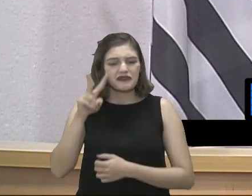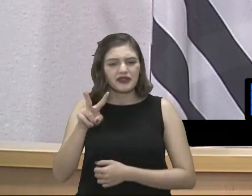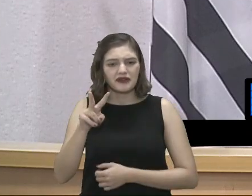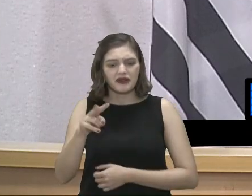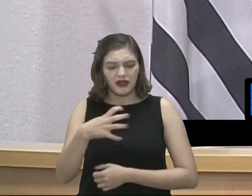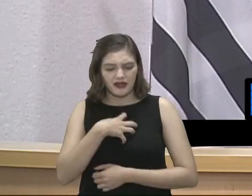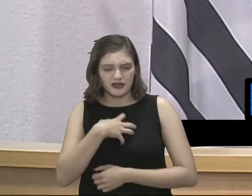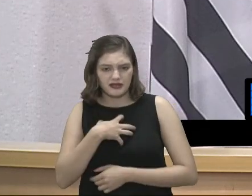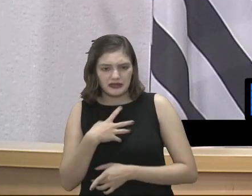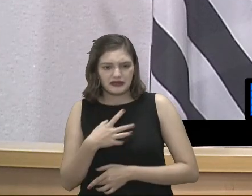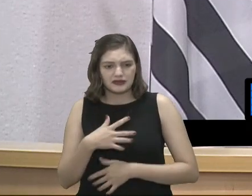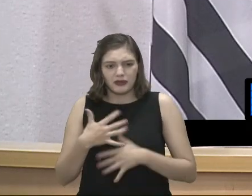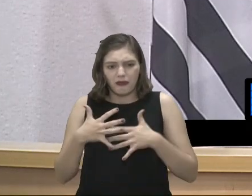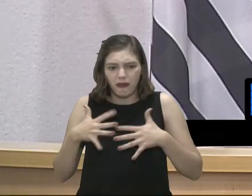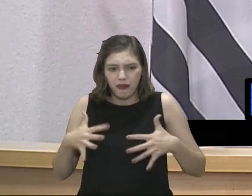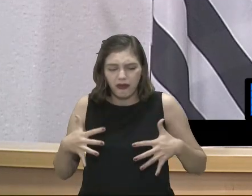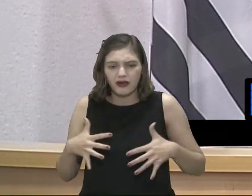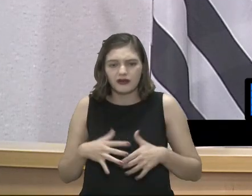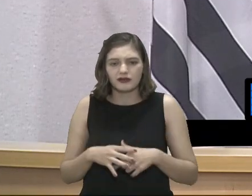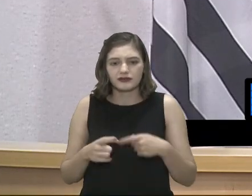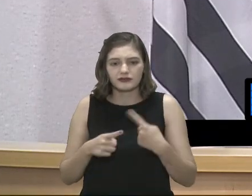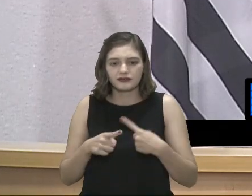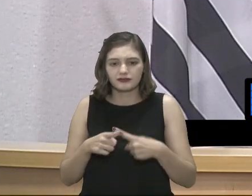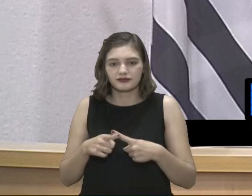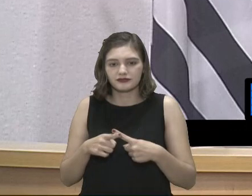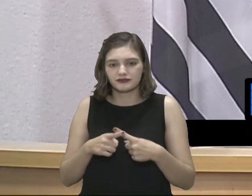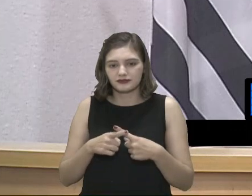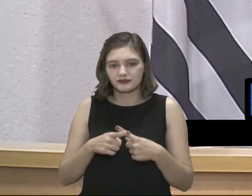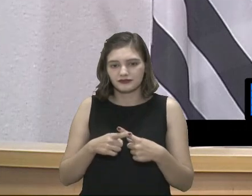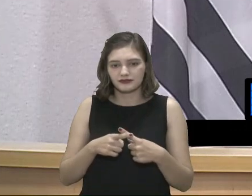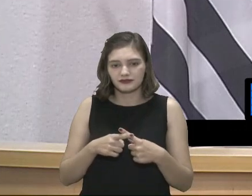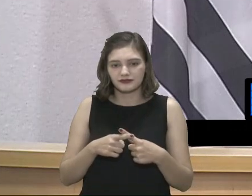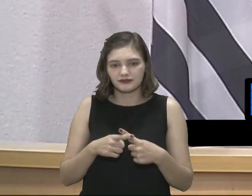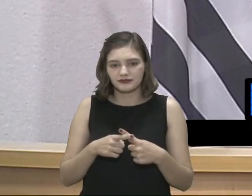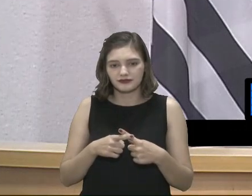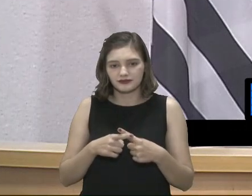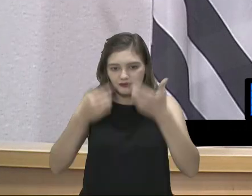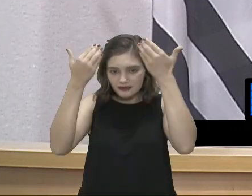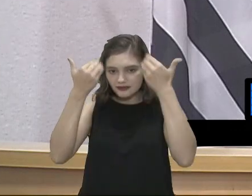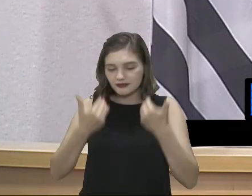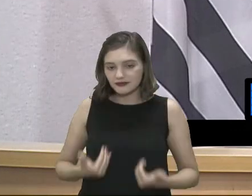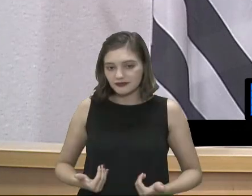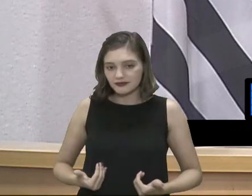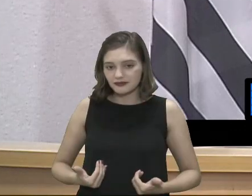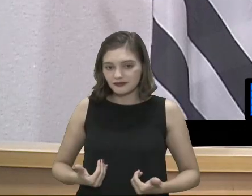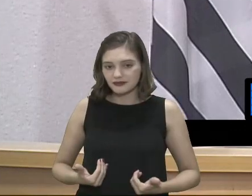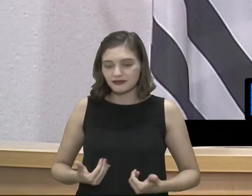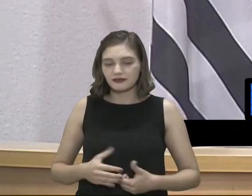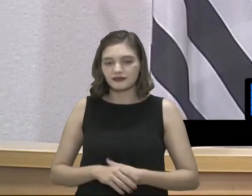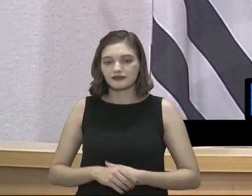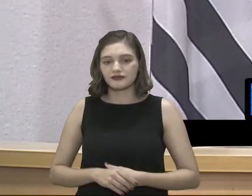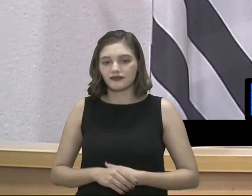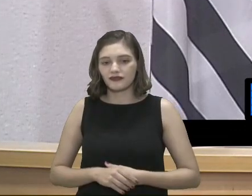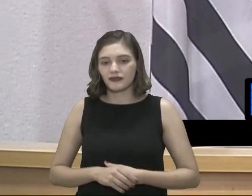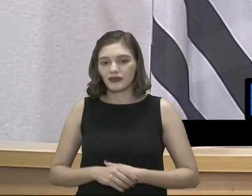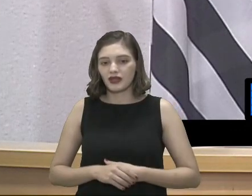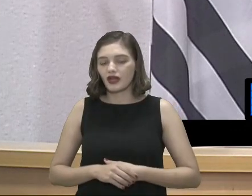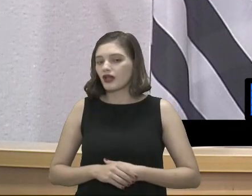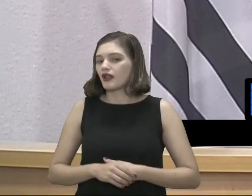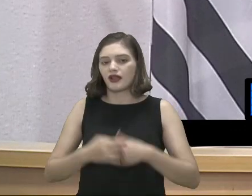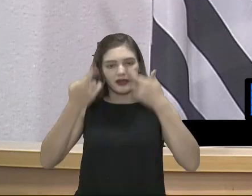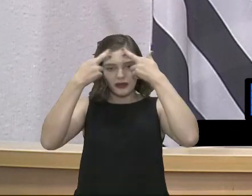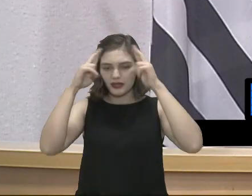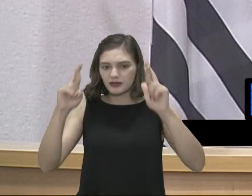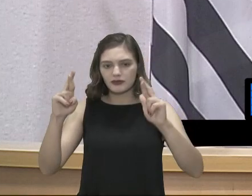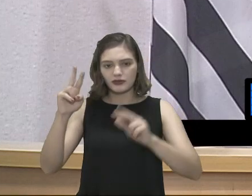estava desconfortável na minha presença, porque, gente... Olha para mim, e detalhe, ela não respeitou o meu pronome